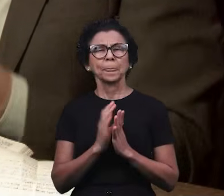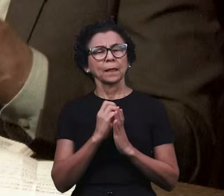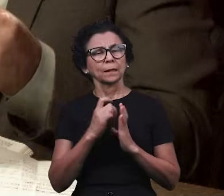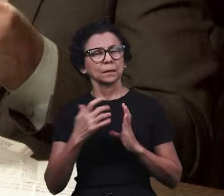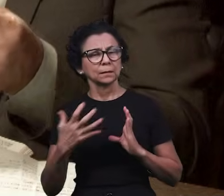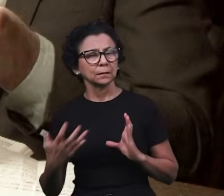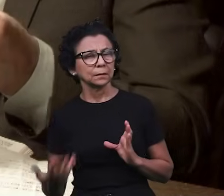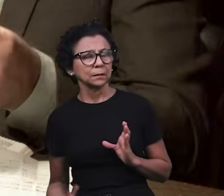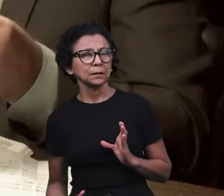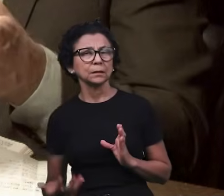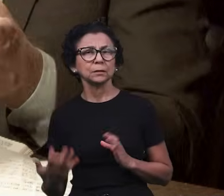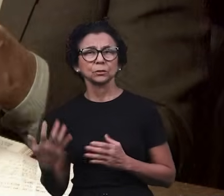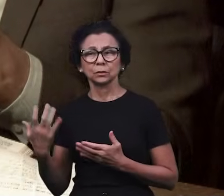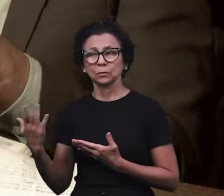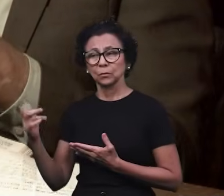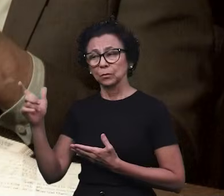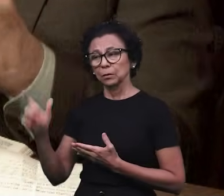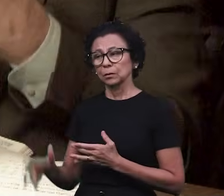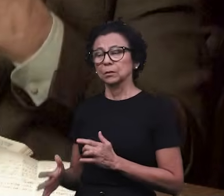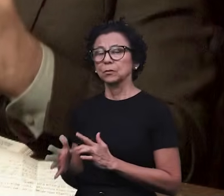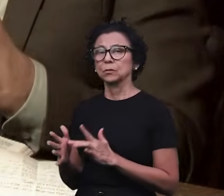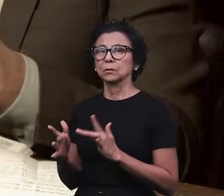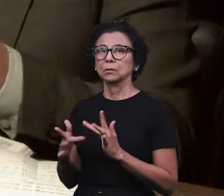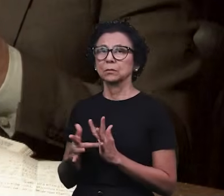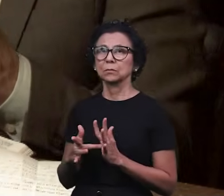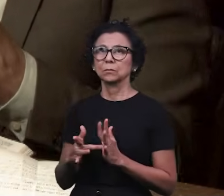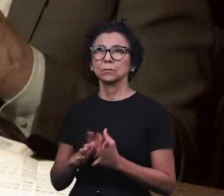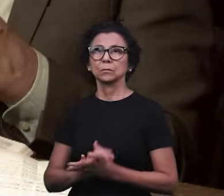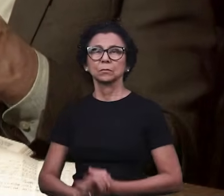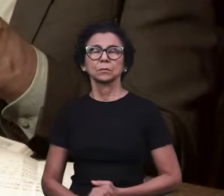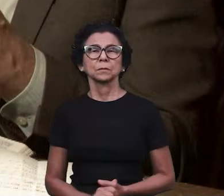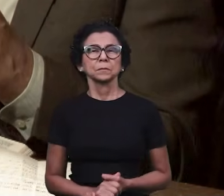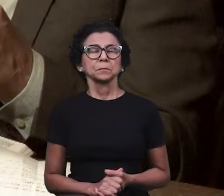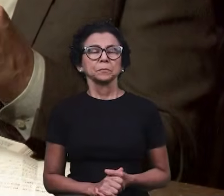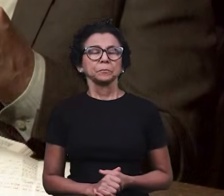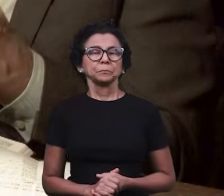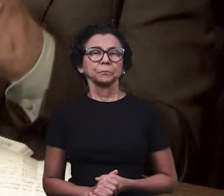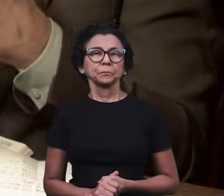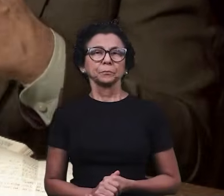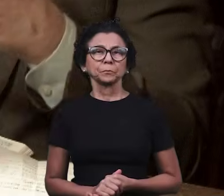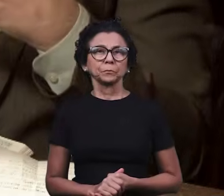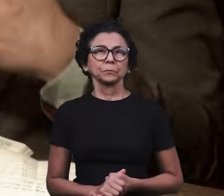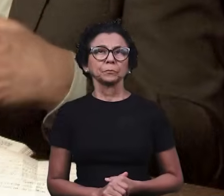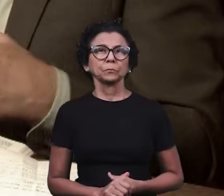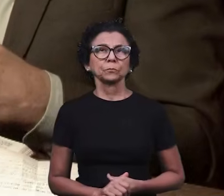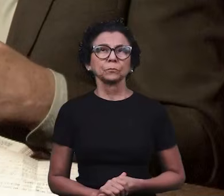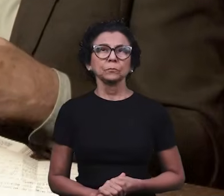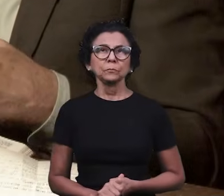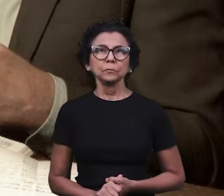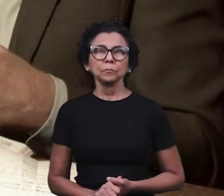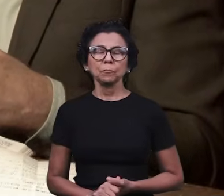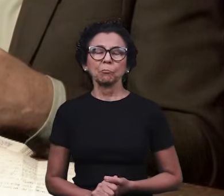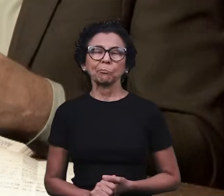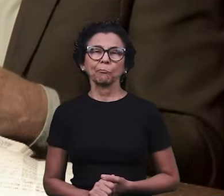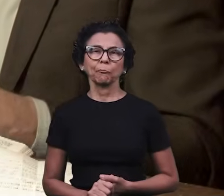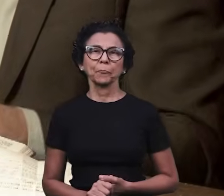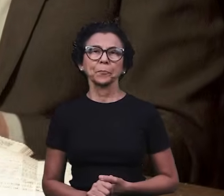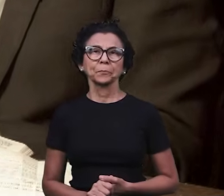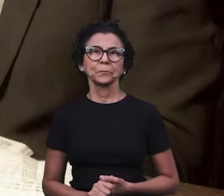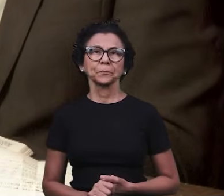o detalhe do sangue, como tinha que ser, né? Aonde, né? O sangue tinha